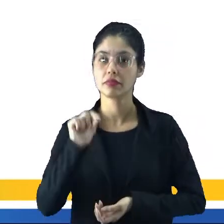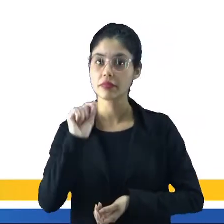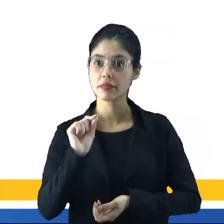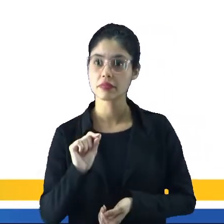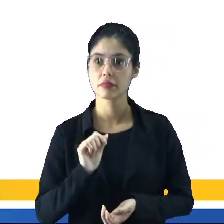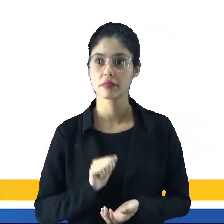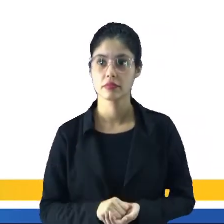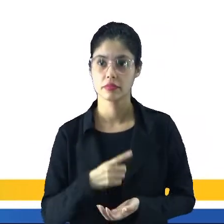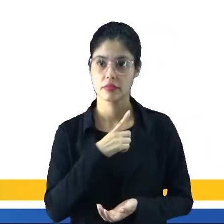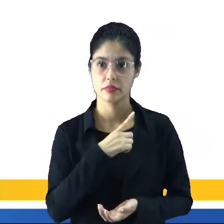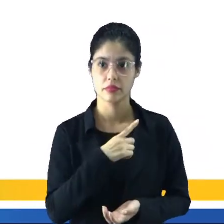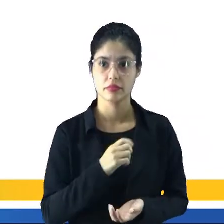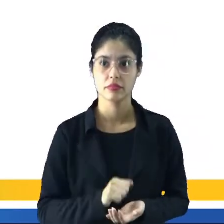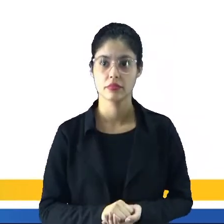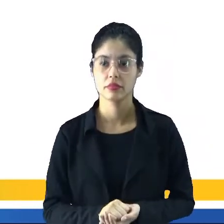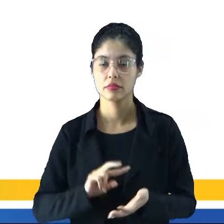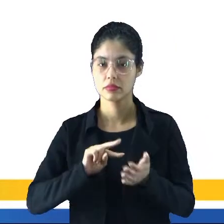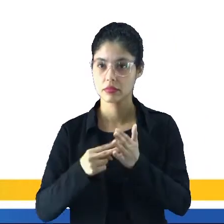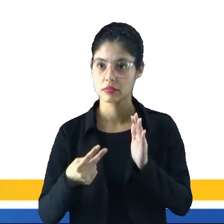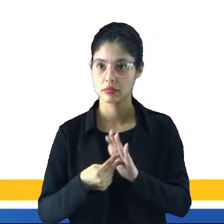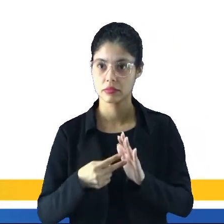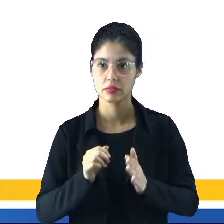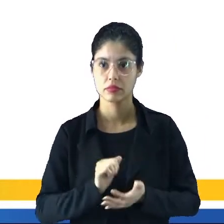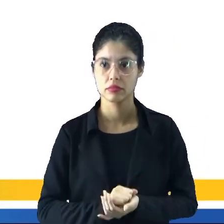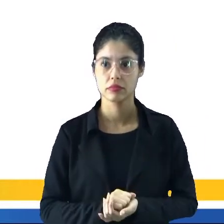Gente, vocábulo significa